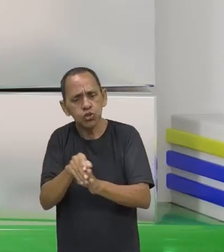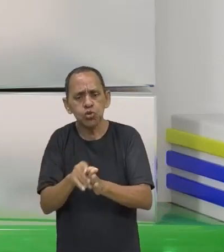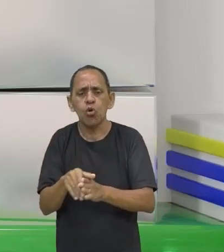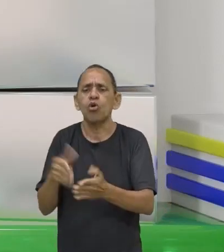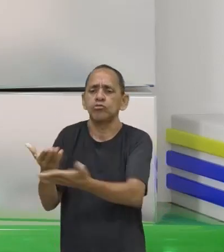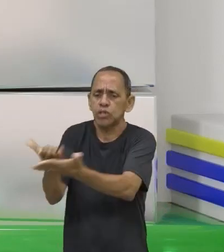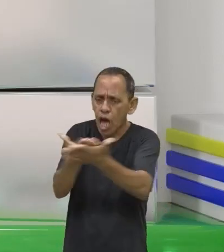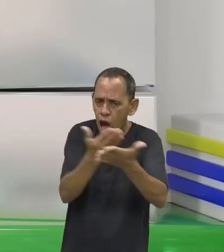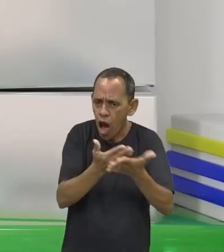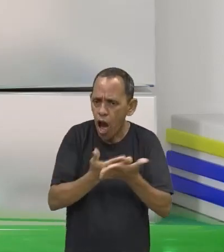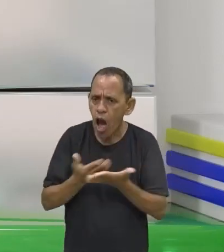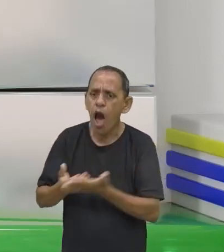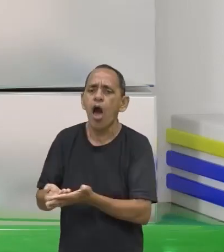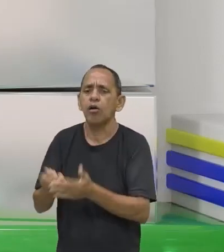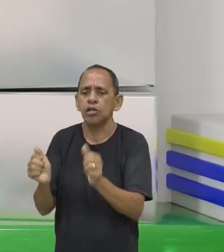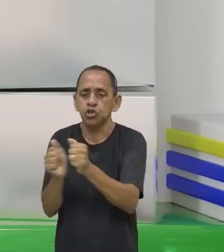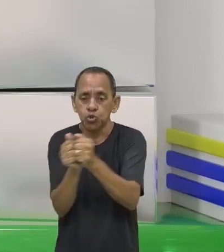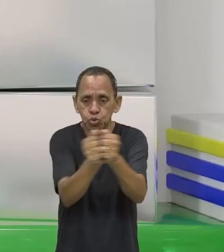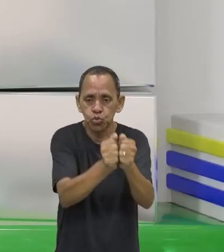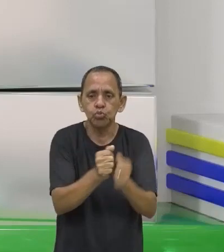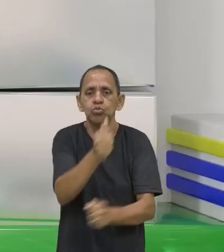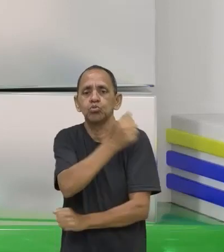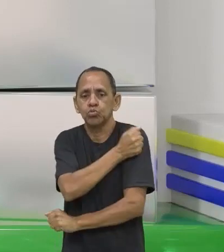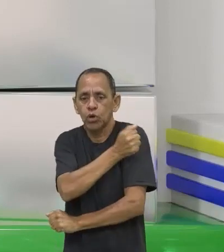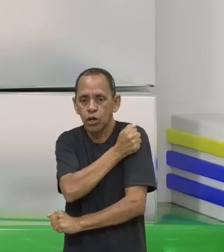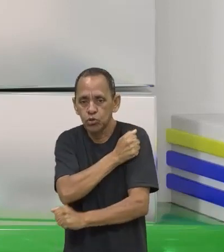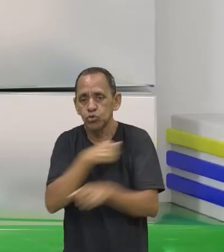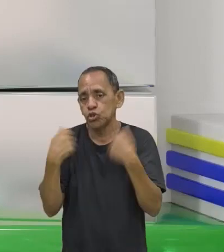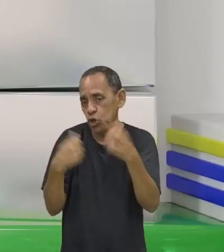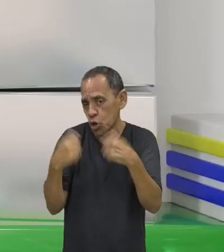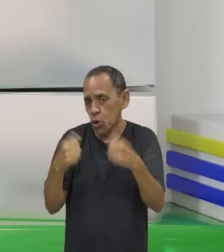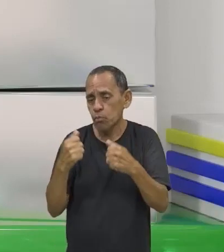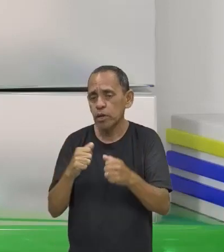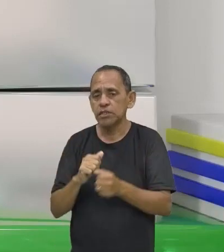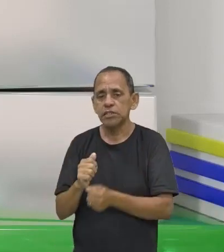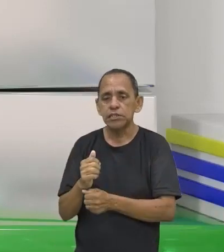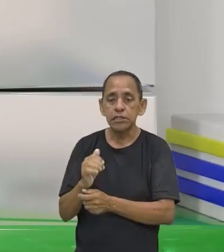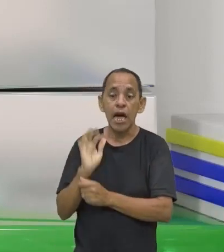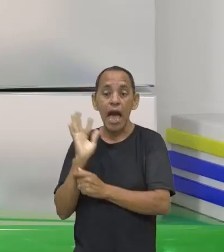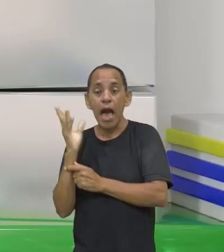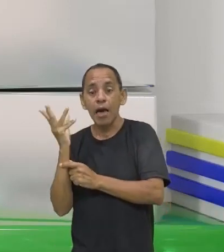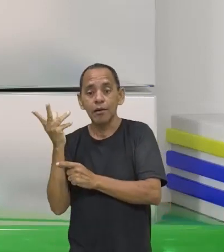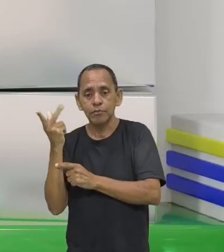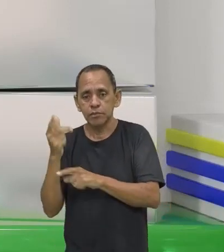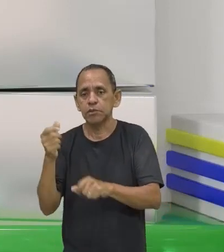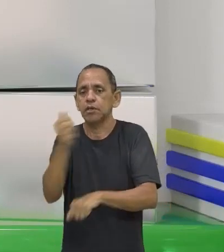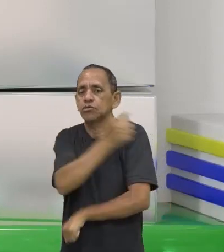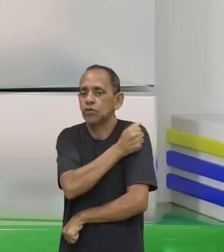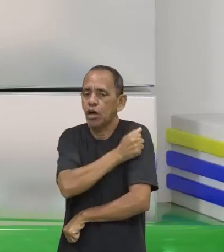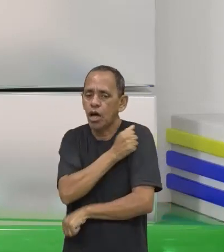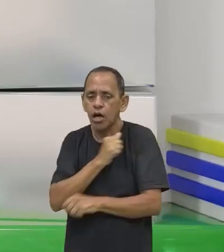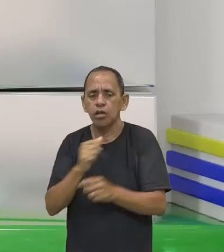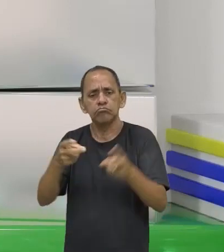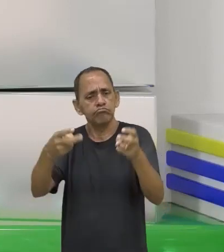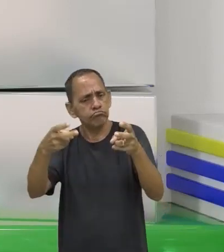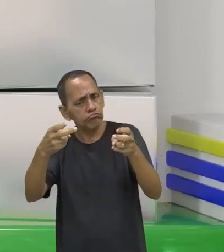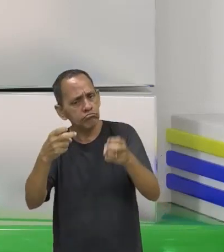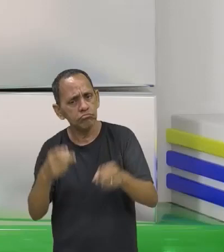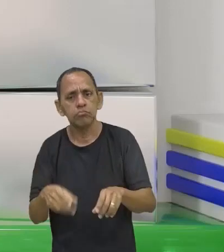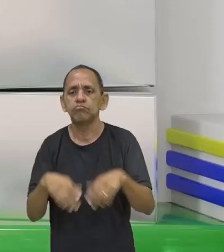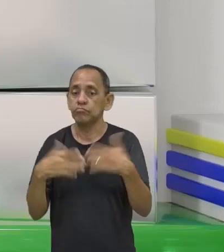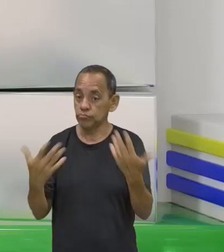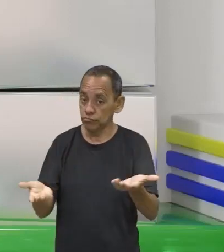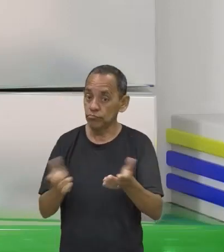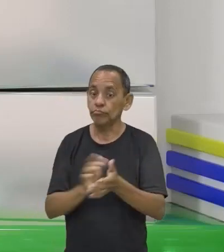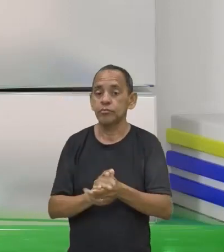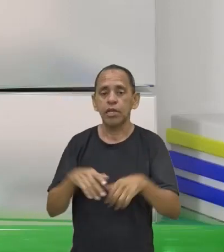lá trabalhado, ele é necessário para o desenvolvimento das habilidades do nosso aluno. Então, professor presencial, a gente conta com você para que esse dia